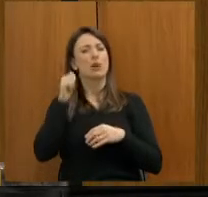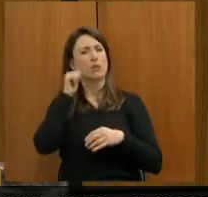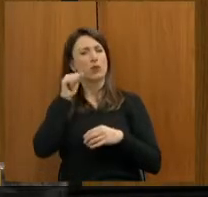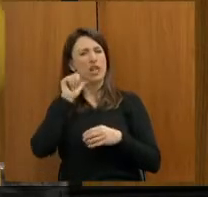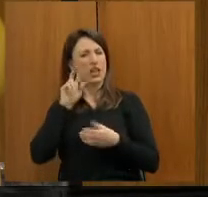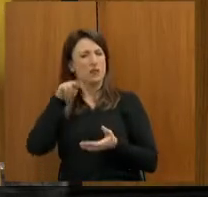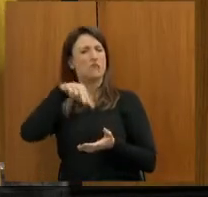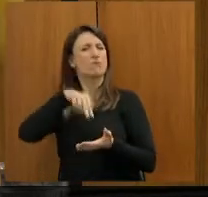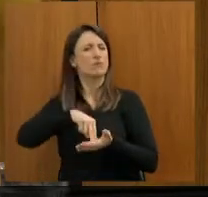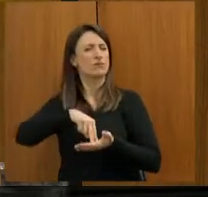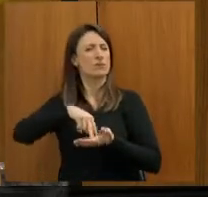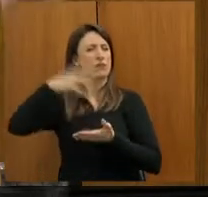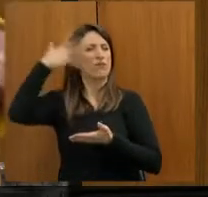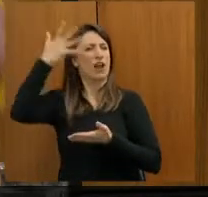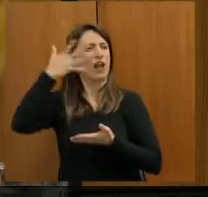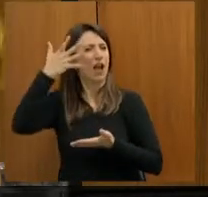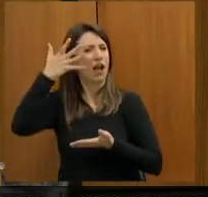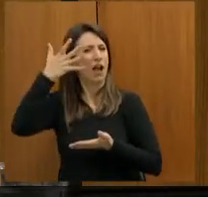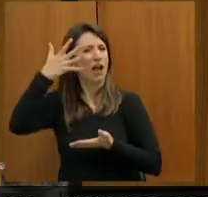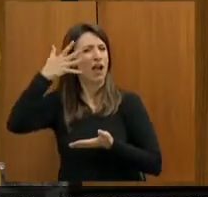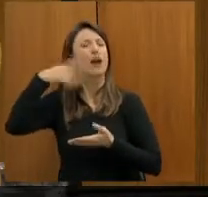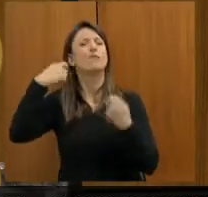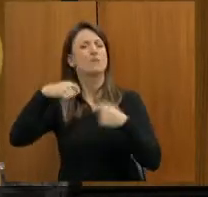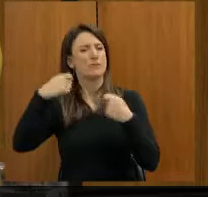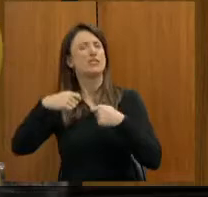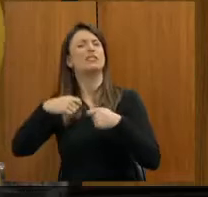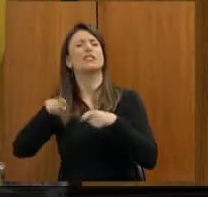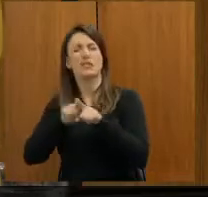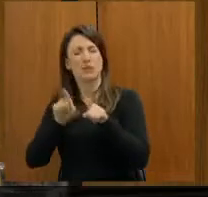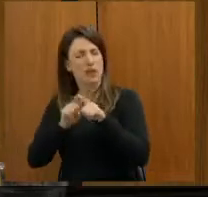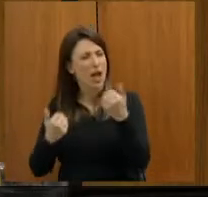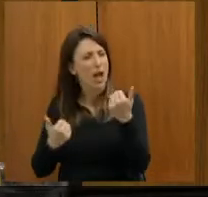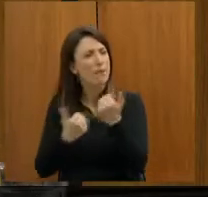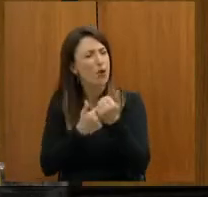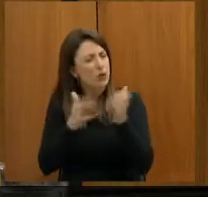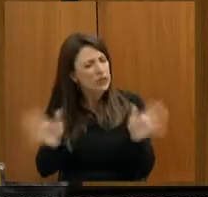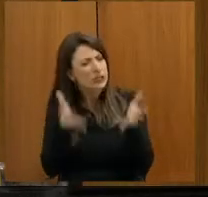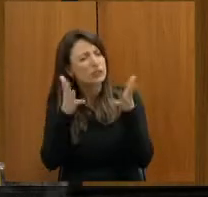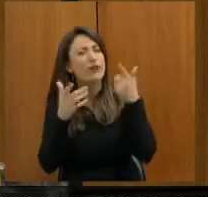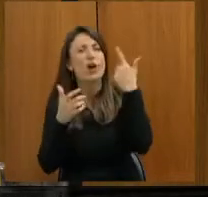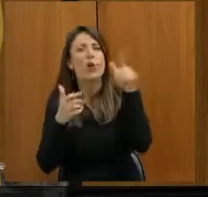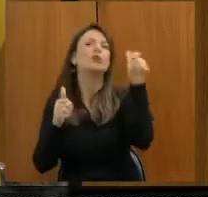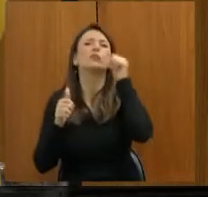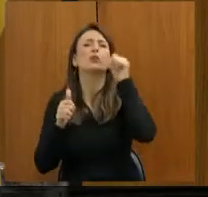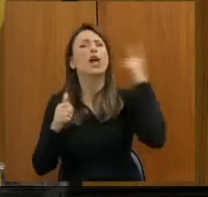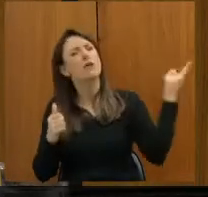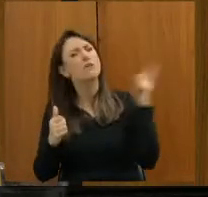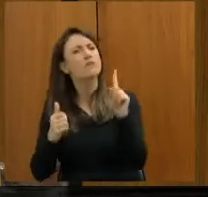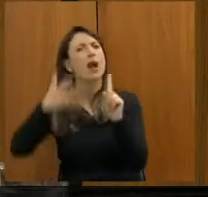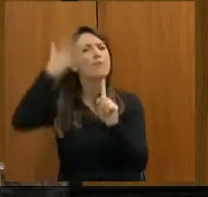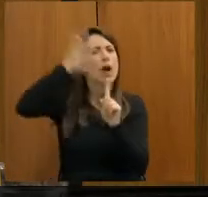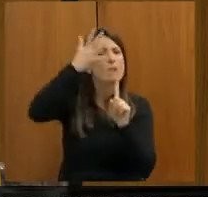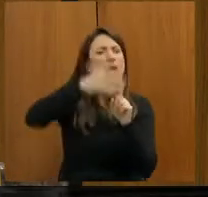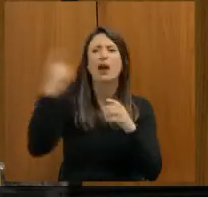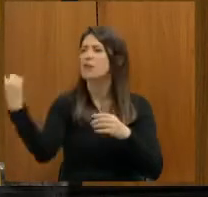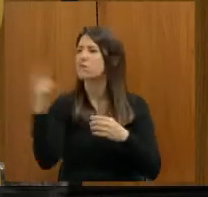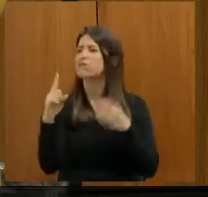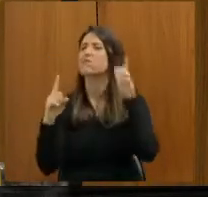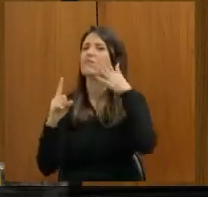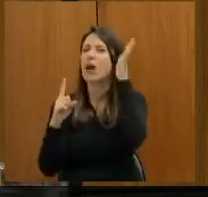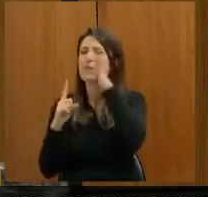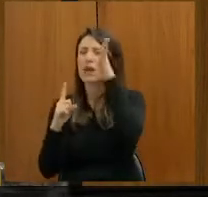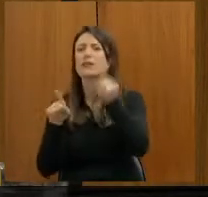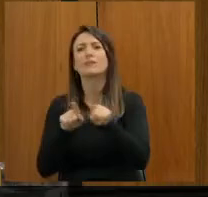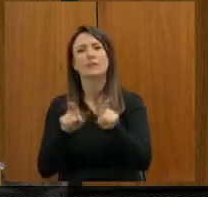ela tem que ajudar uma outra chegar então é esse compromisso que eu acho que a casa Legislativa